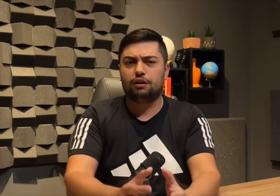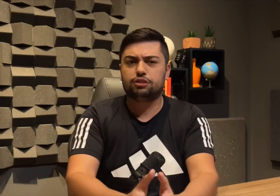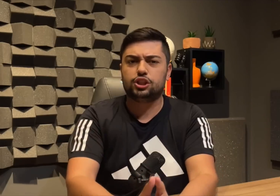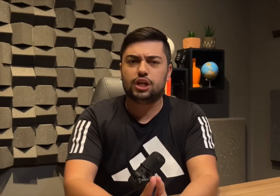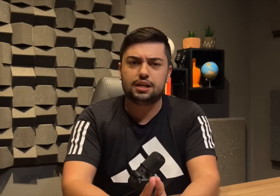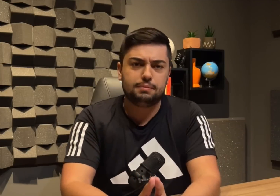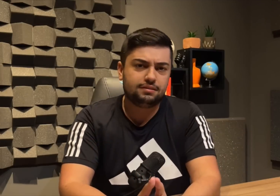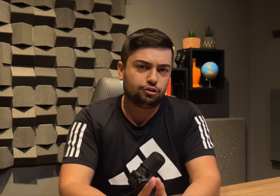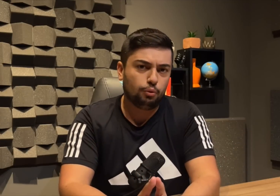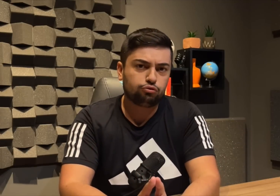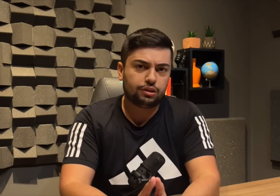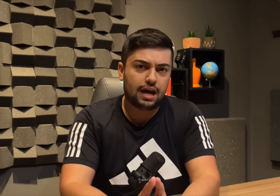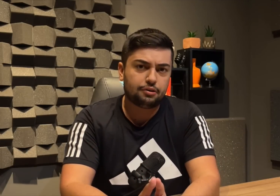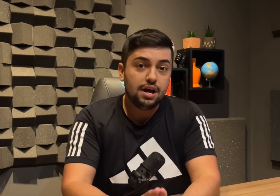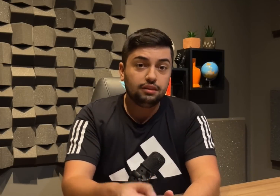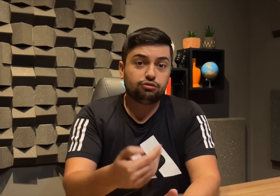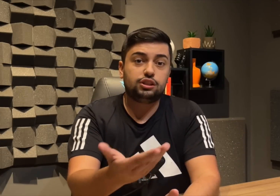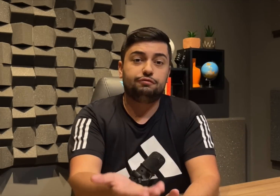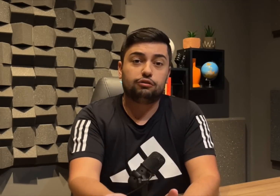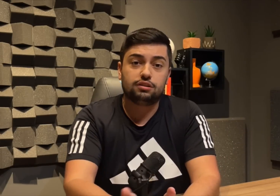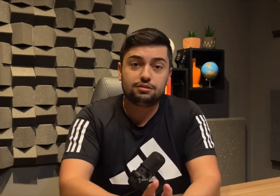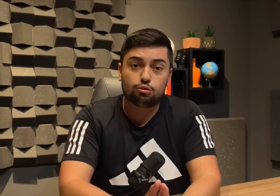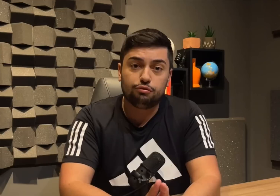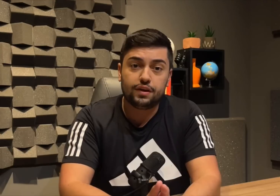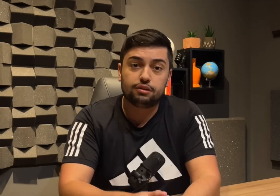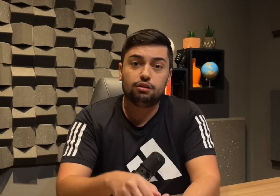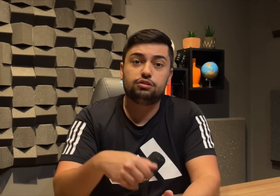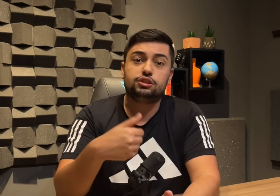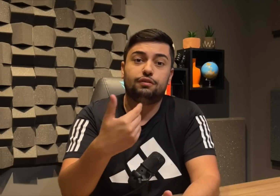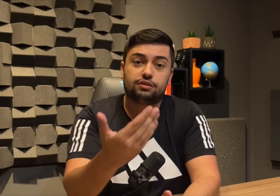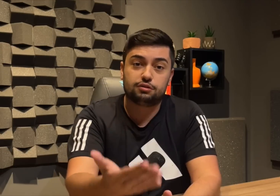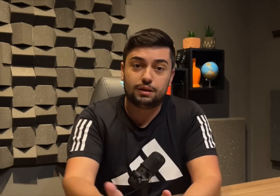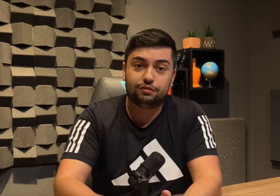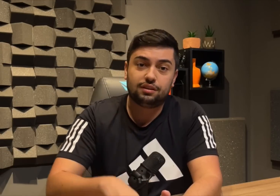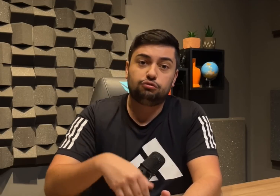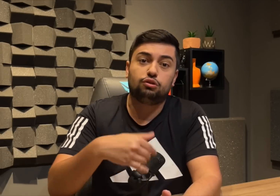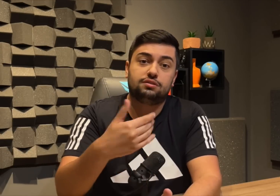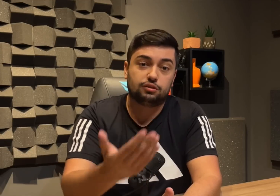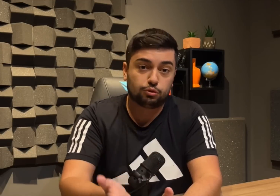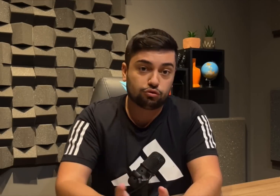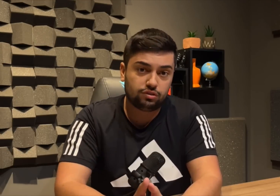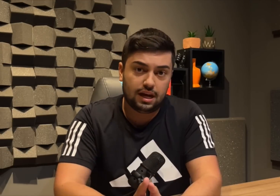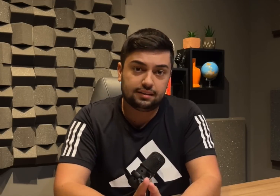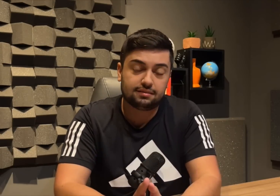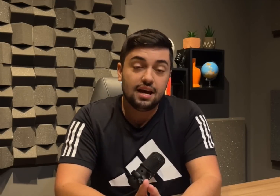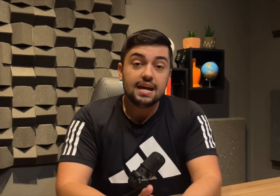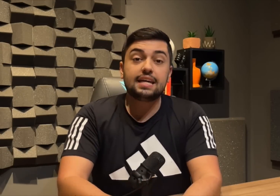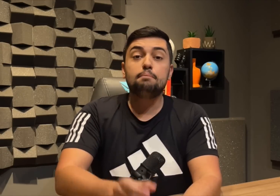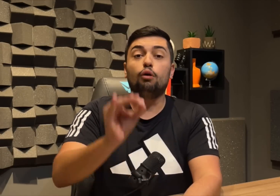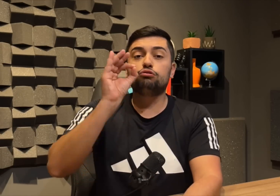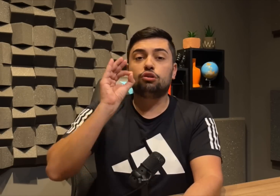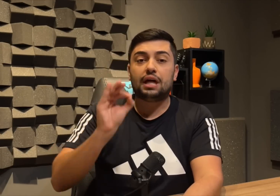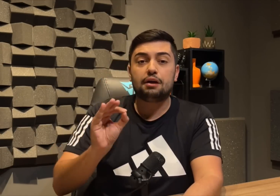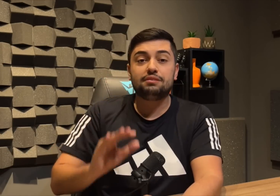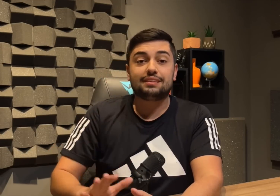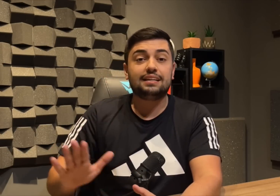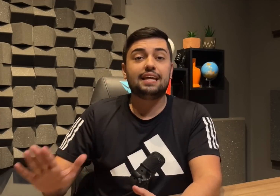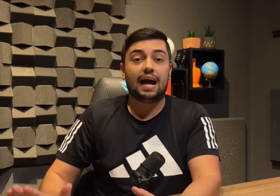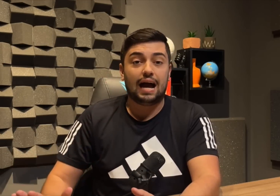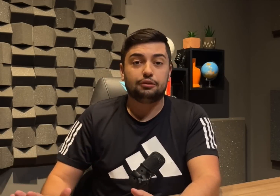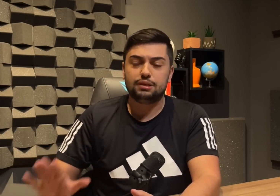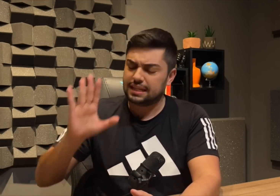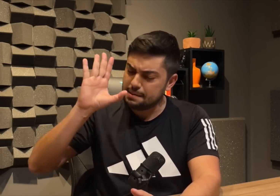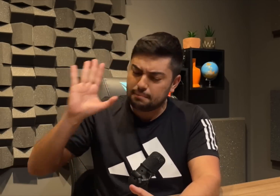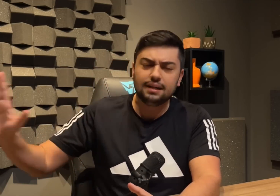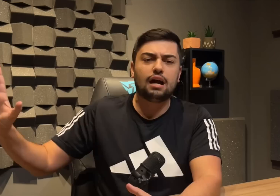sente mais falta de Jair Messias bolsonaro não sente falta de seu governo não sente falta das manifestações das motocictas que bolsonaro está